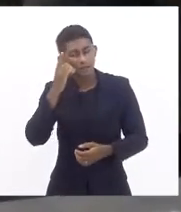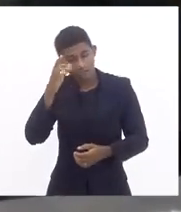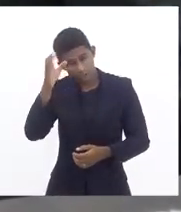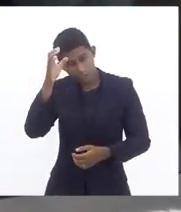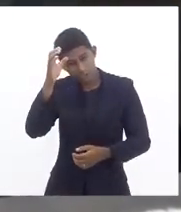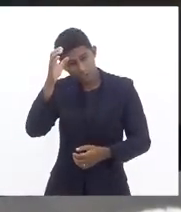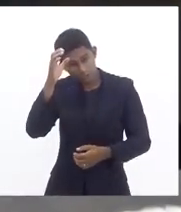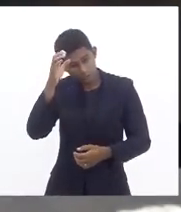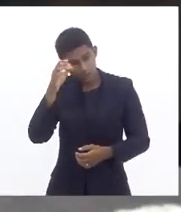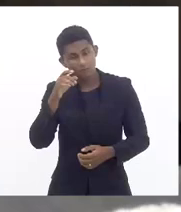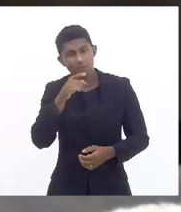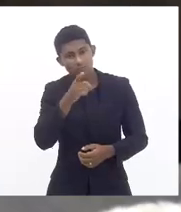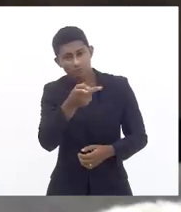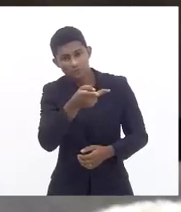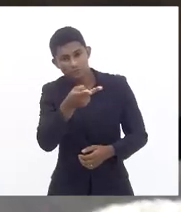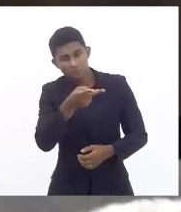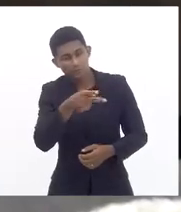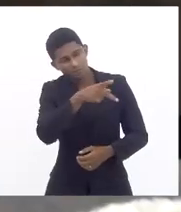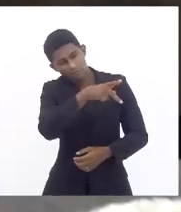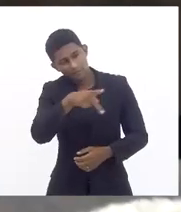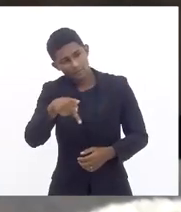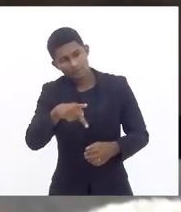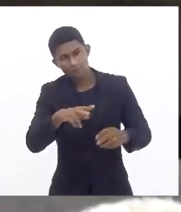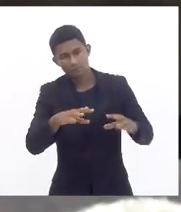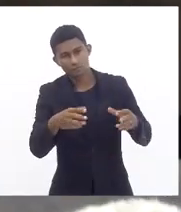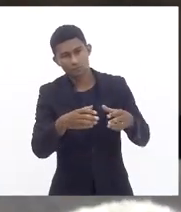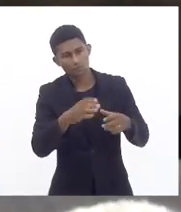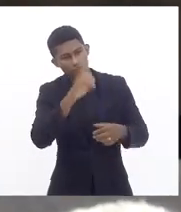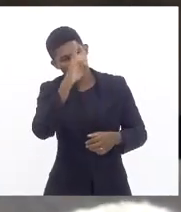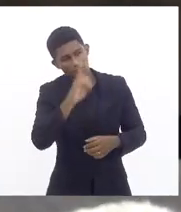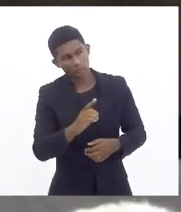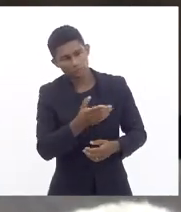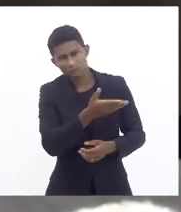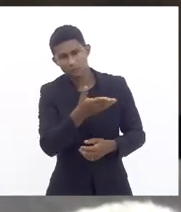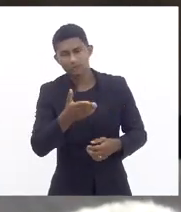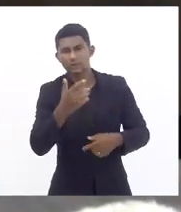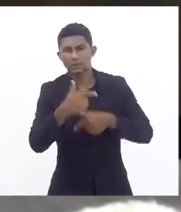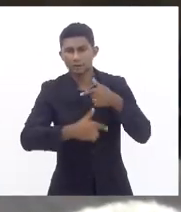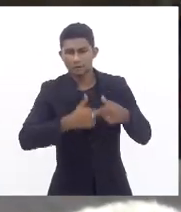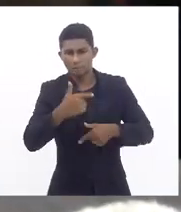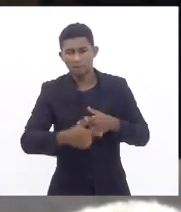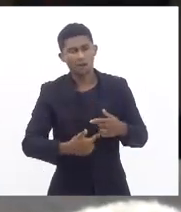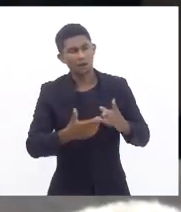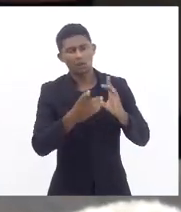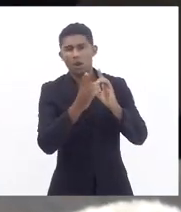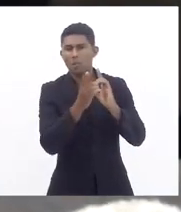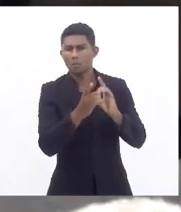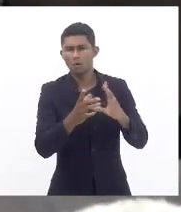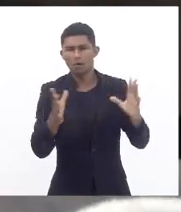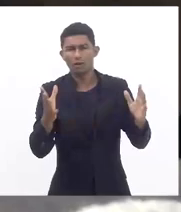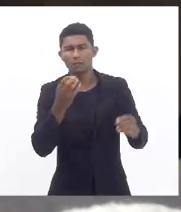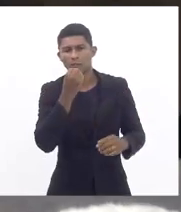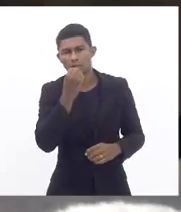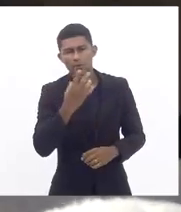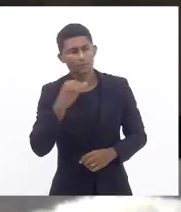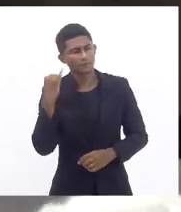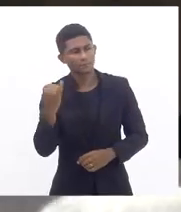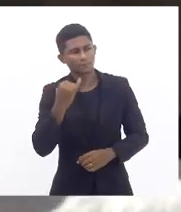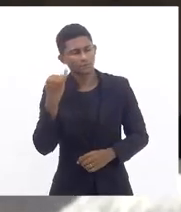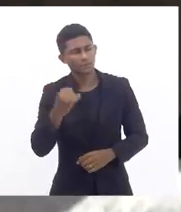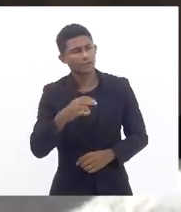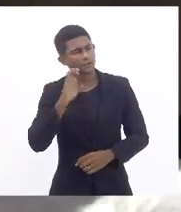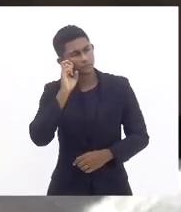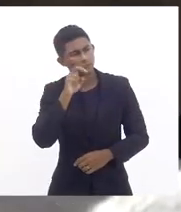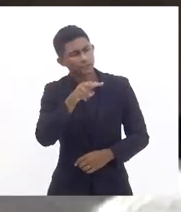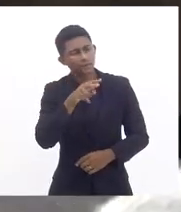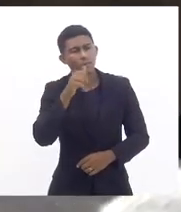mesa diretora e a presidência da casa e têm feito um trabalho democrático e ampliado. É muito importante ver